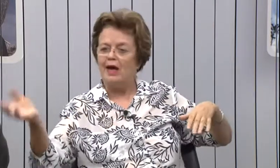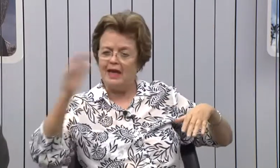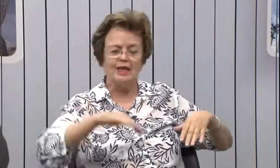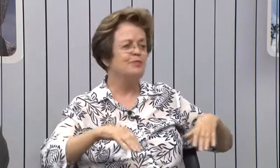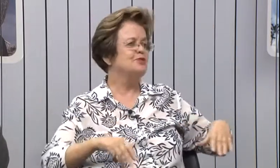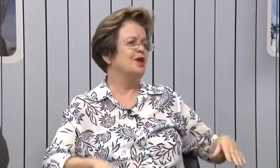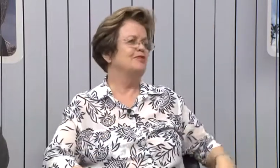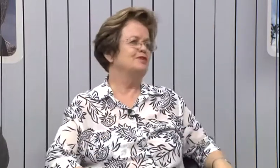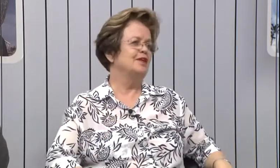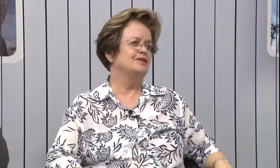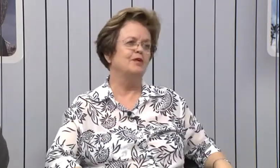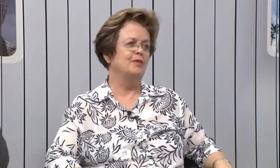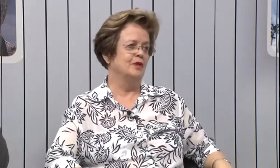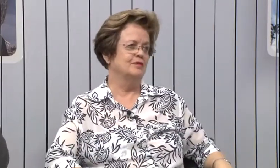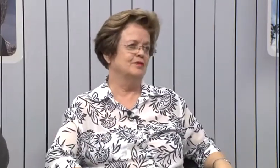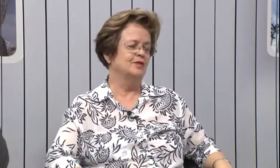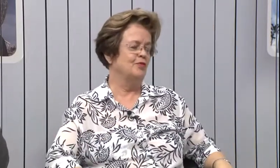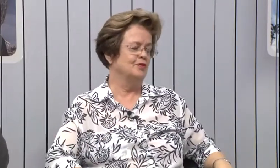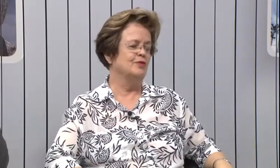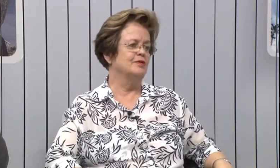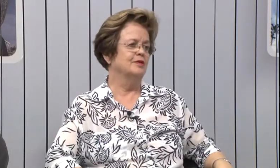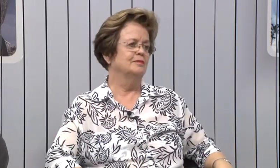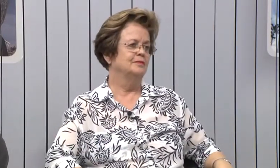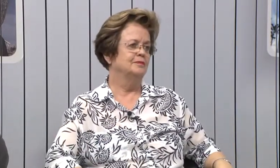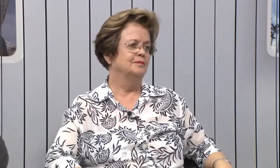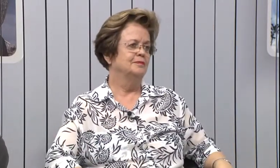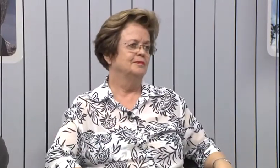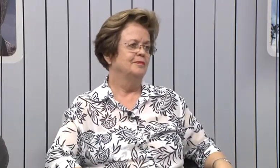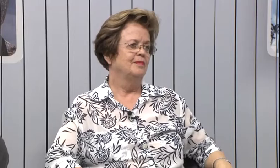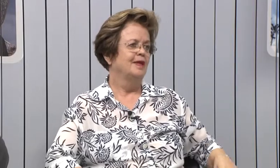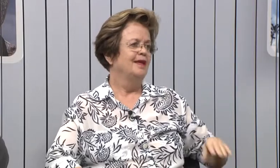doutora? 40% da cidade de Campinas, de doações.